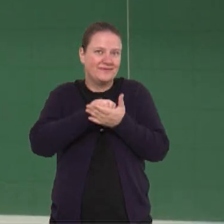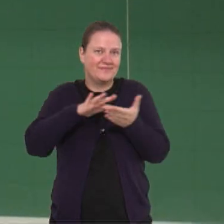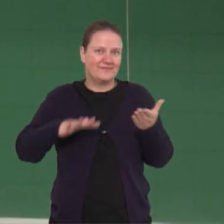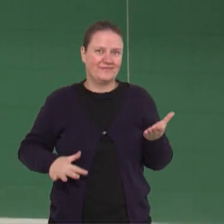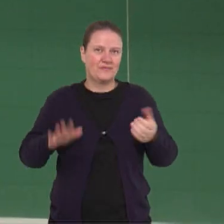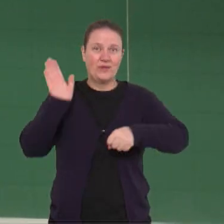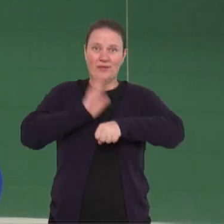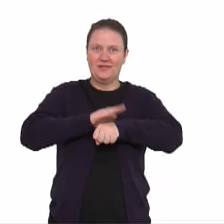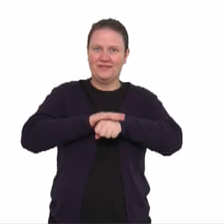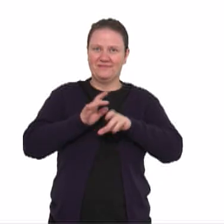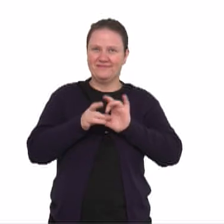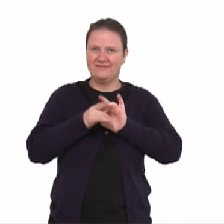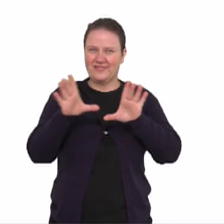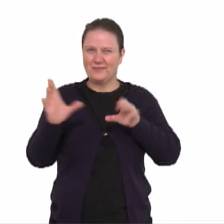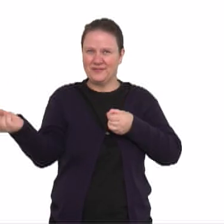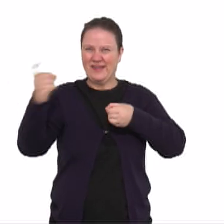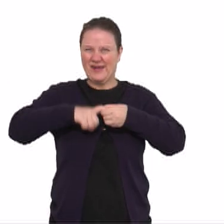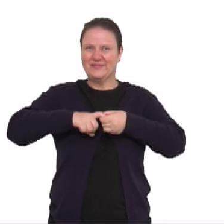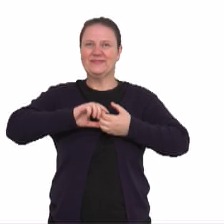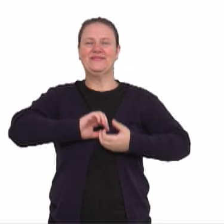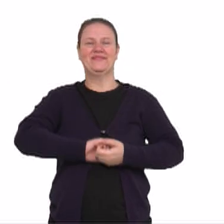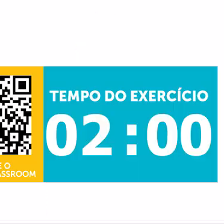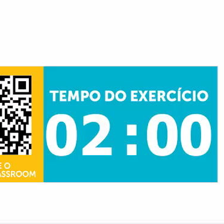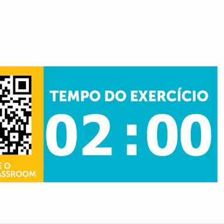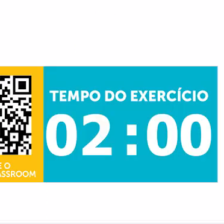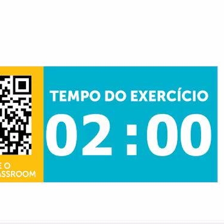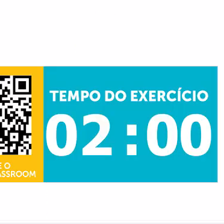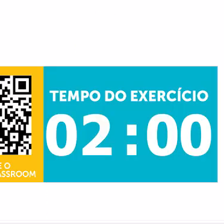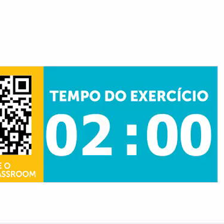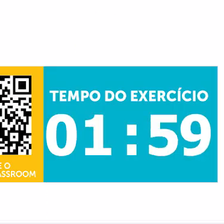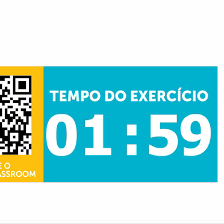tempinho para vocês fazerem, ok?